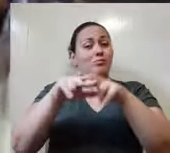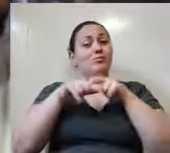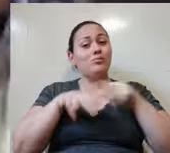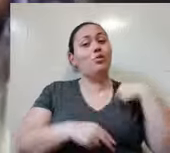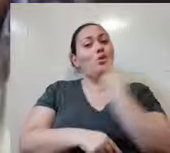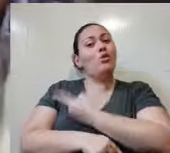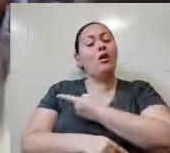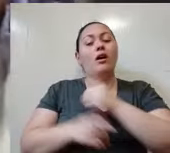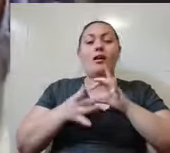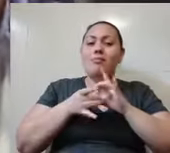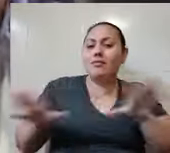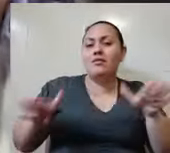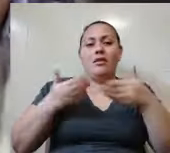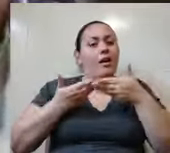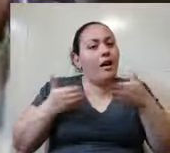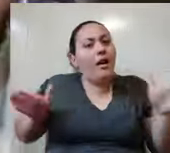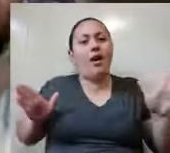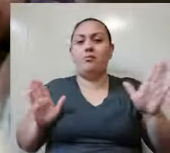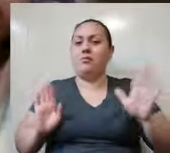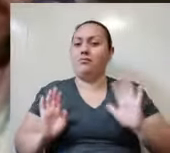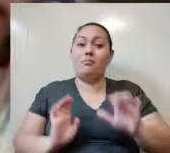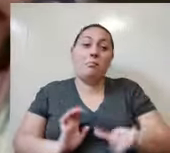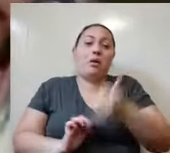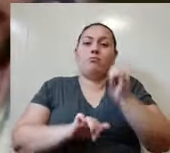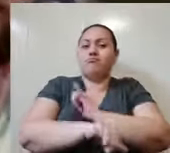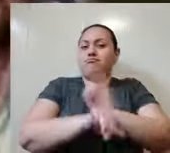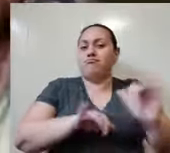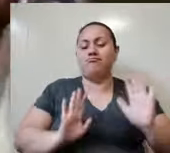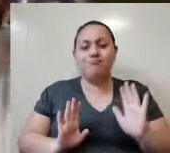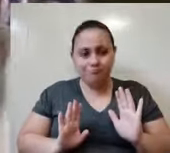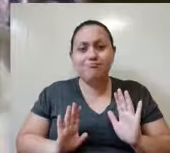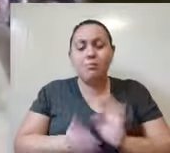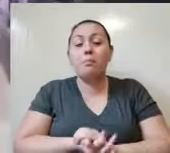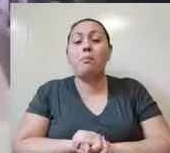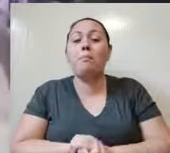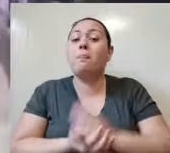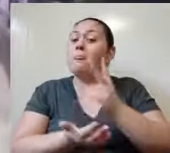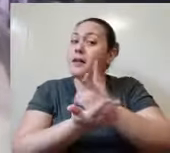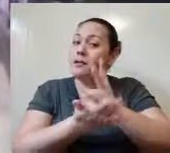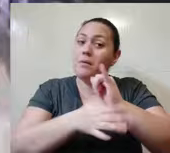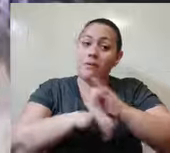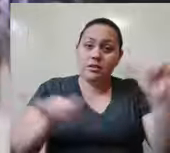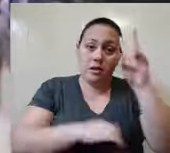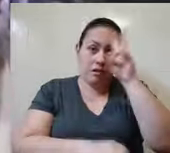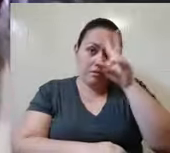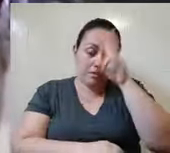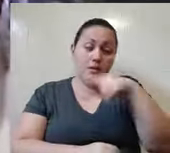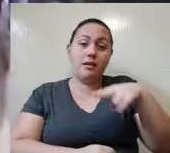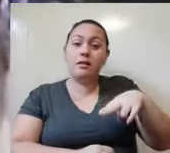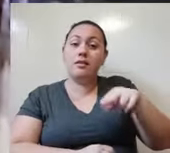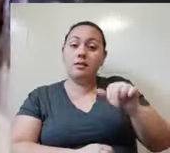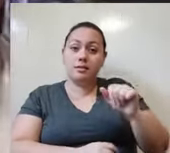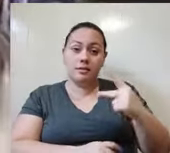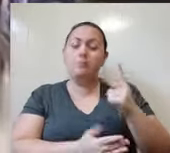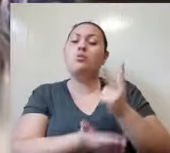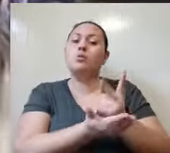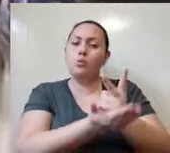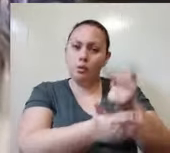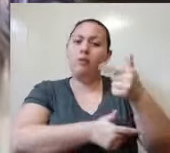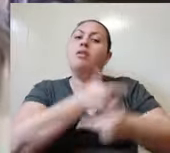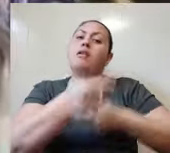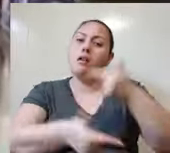está tentando se colocar à disposição da melhor forma que a gente pode. Sempre lembrando que as atividades do NAP estão continuando